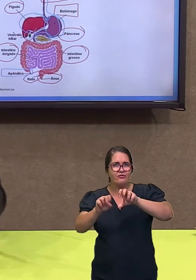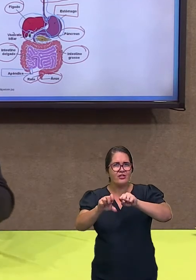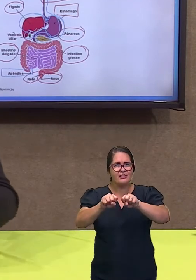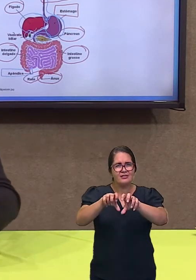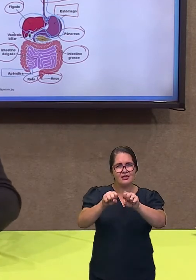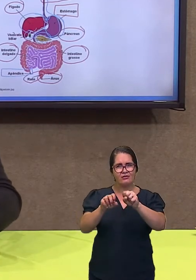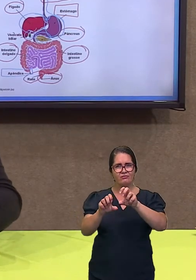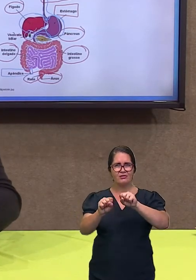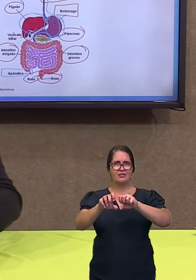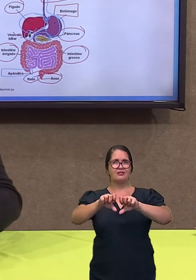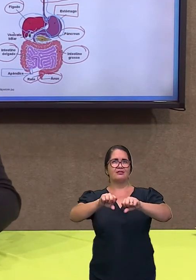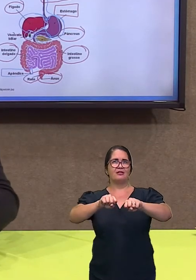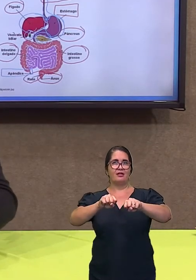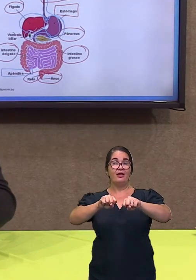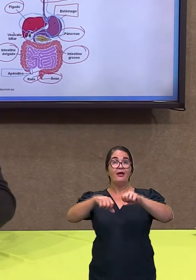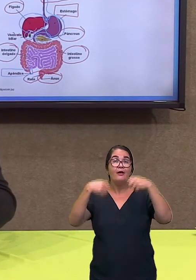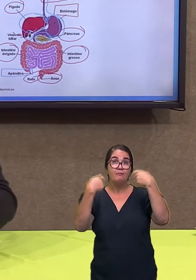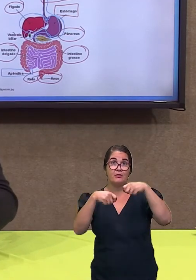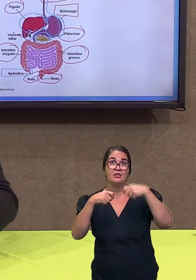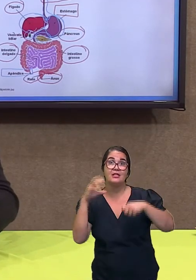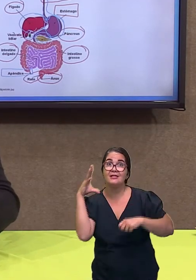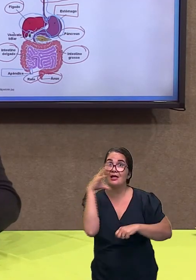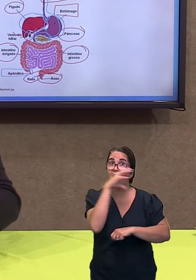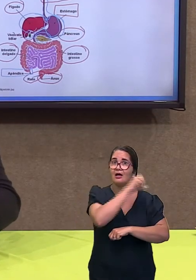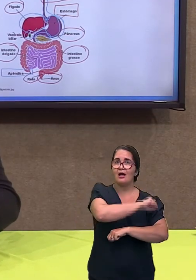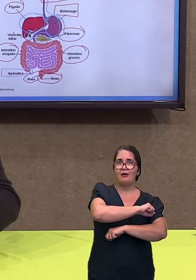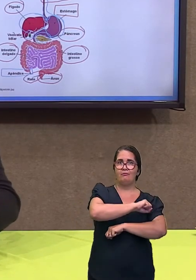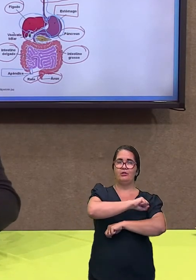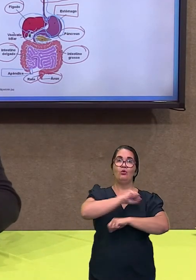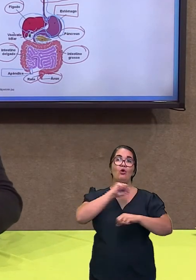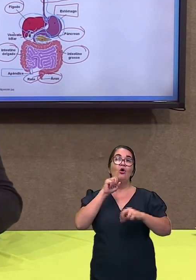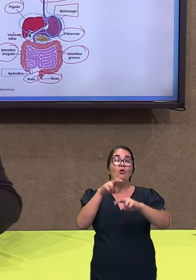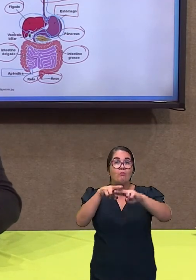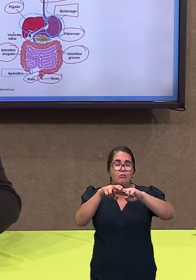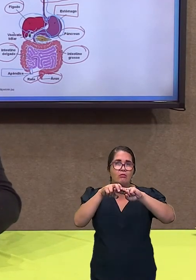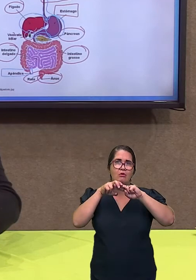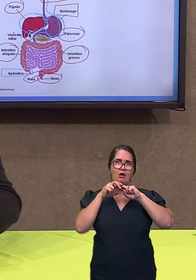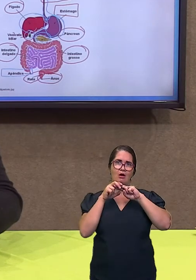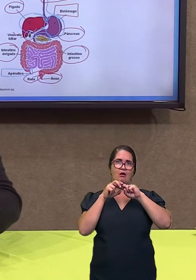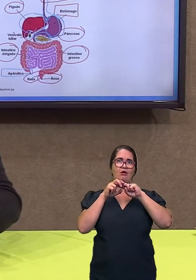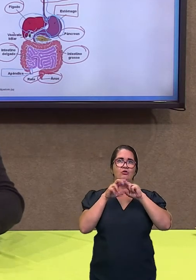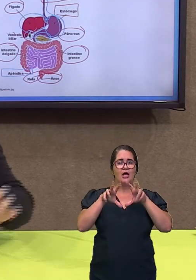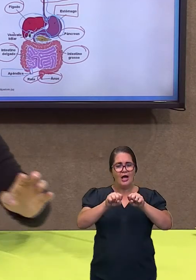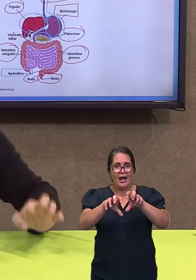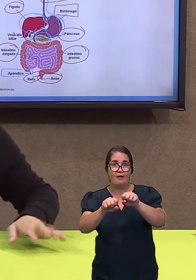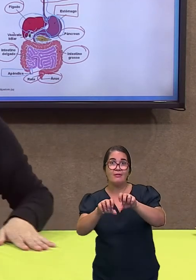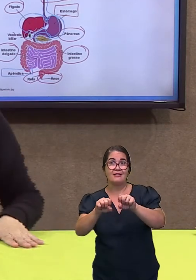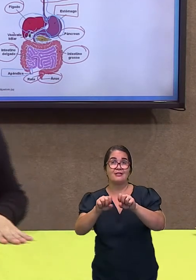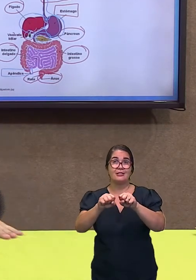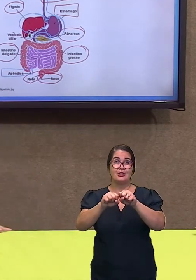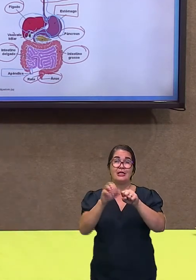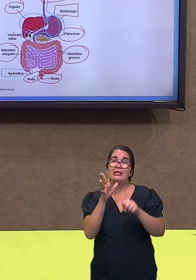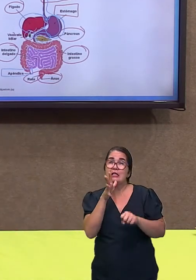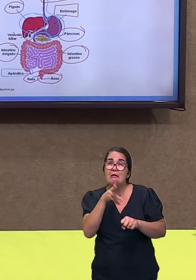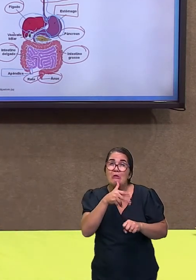começa a se esfarelar. Aí, na casa de vocês, vocês vão conseguir fazer melhor, tá?